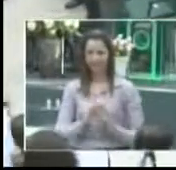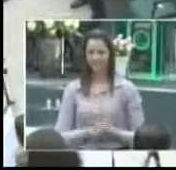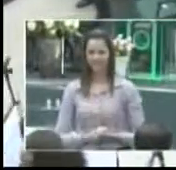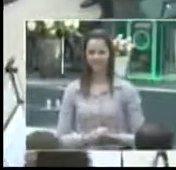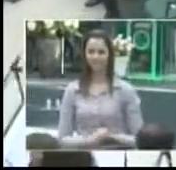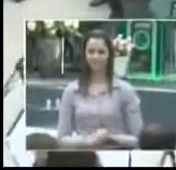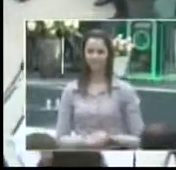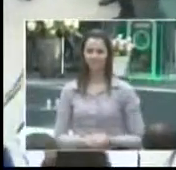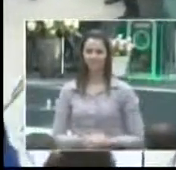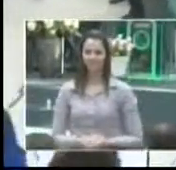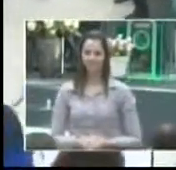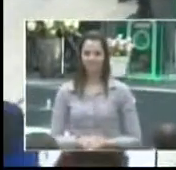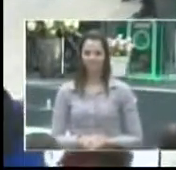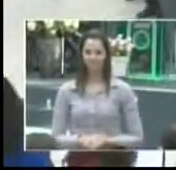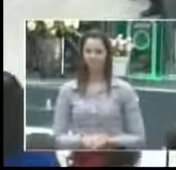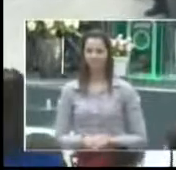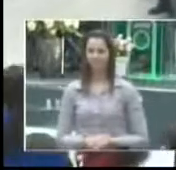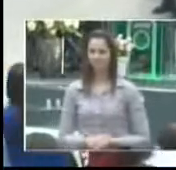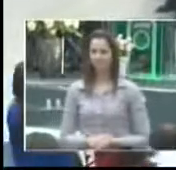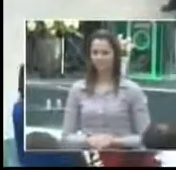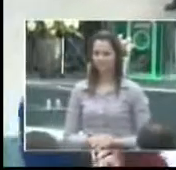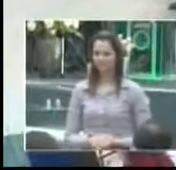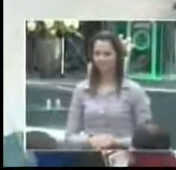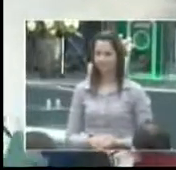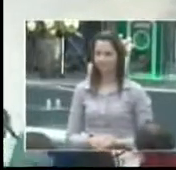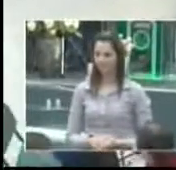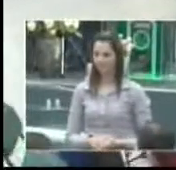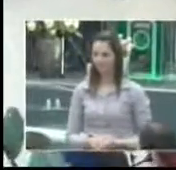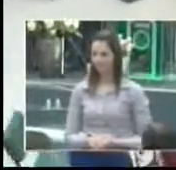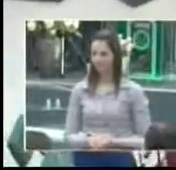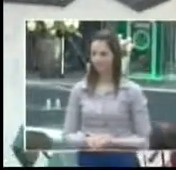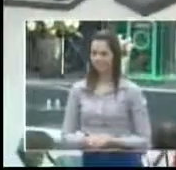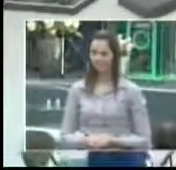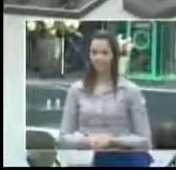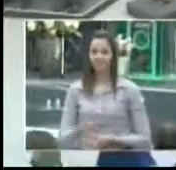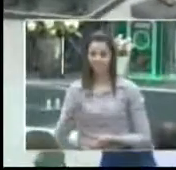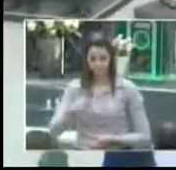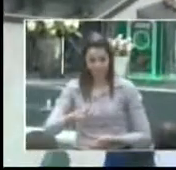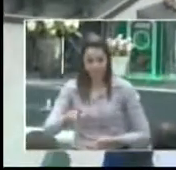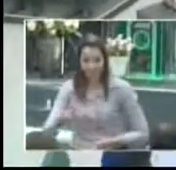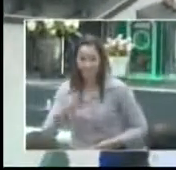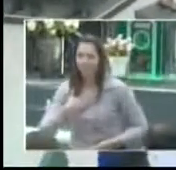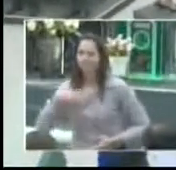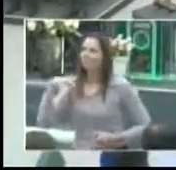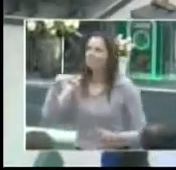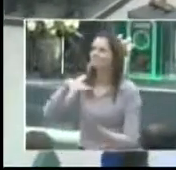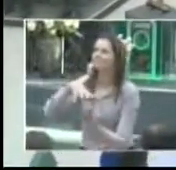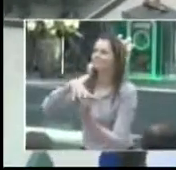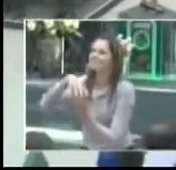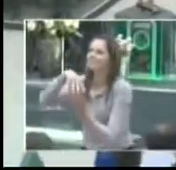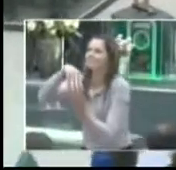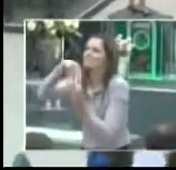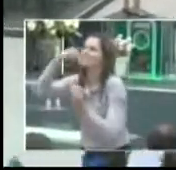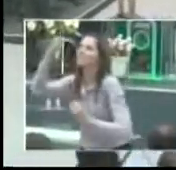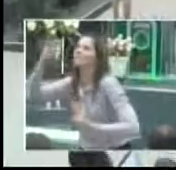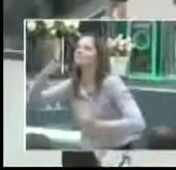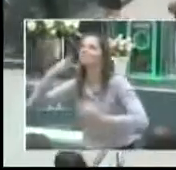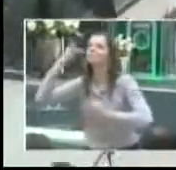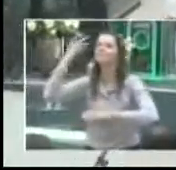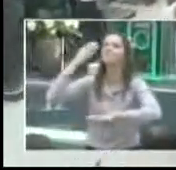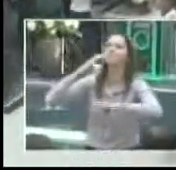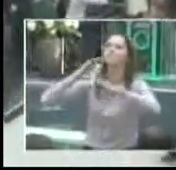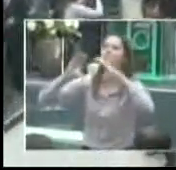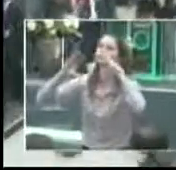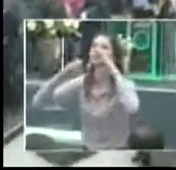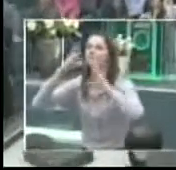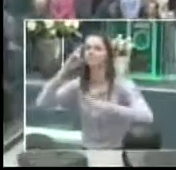Cantar agora uma vez o corinho, só em português, para eles ouvir. Então minha alma